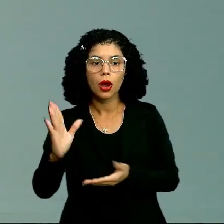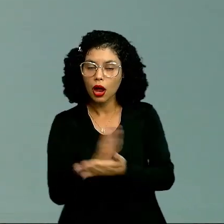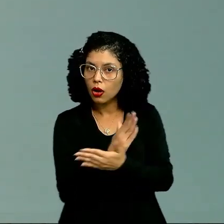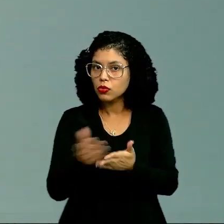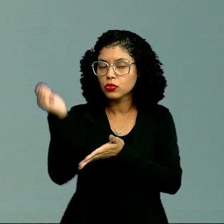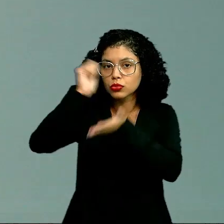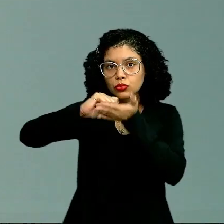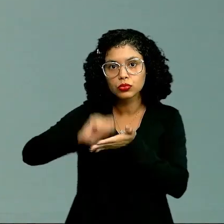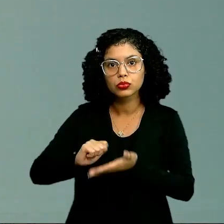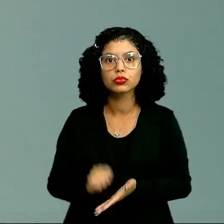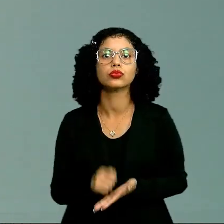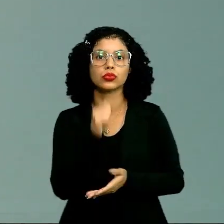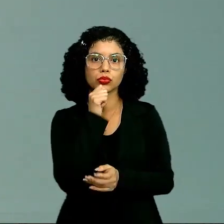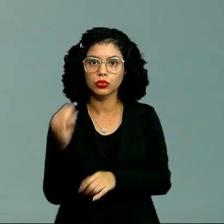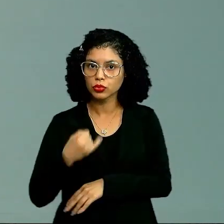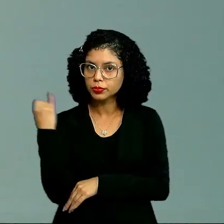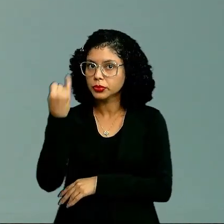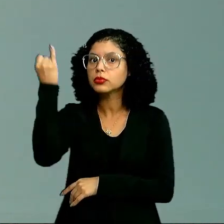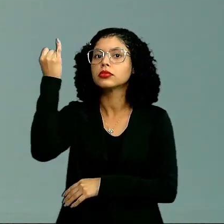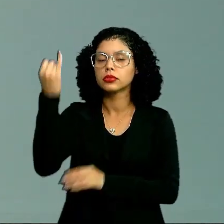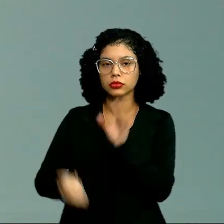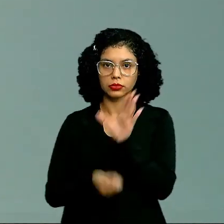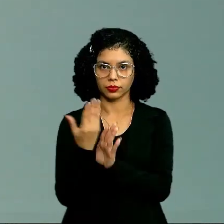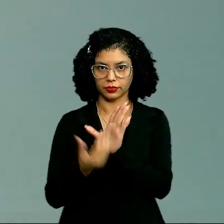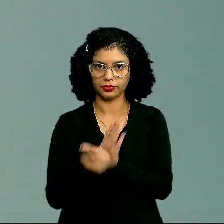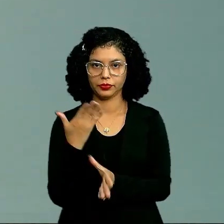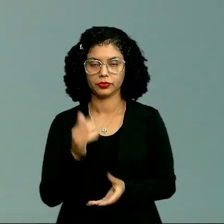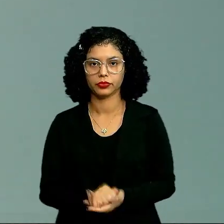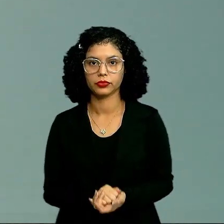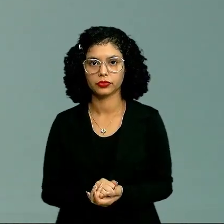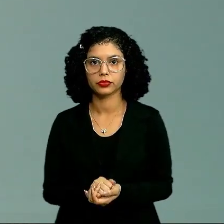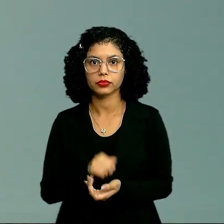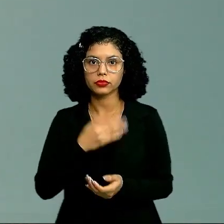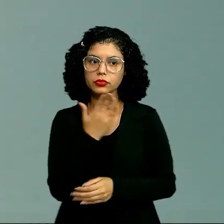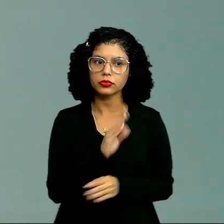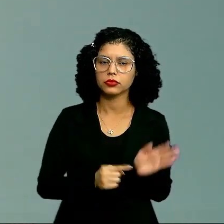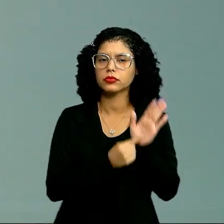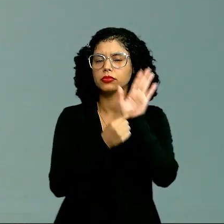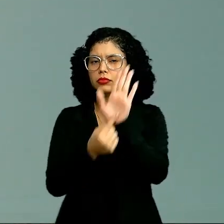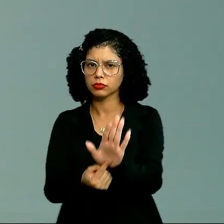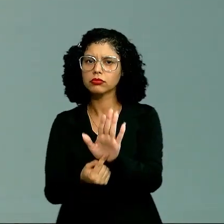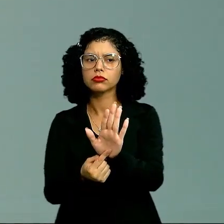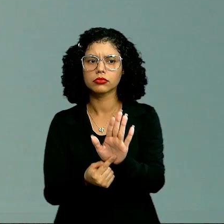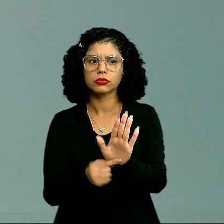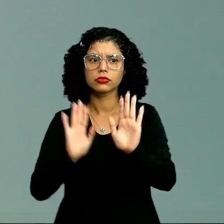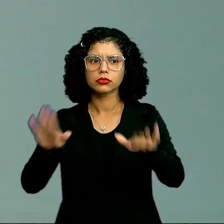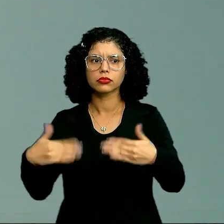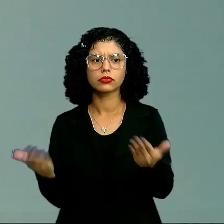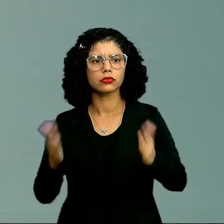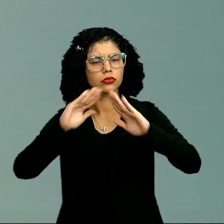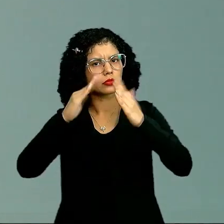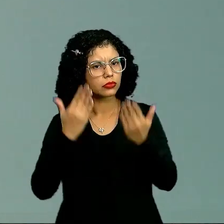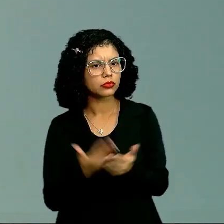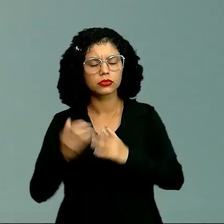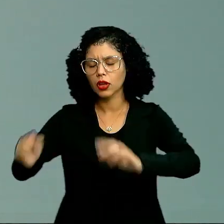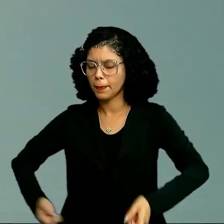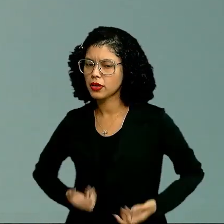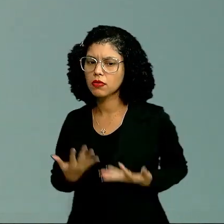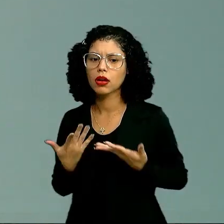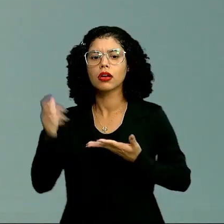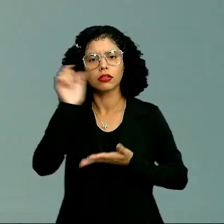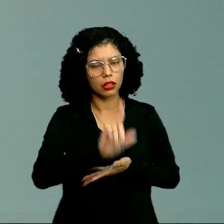alguns escritores que têm importância na produção e aí a gente mostra a qual escola ou